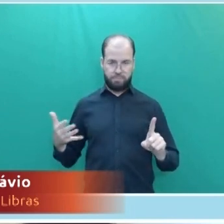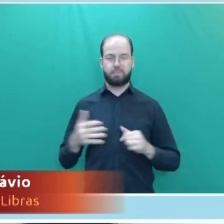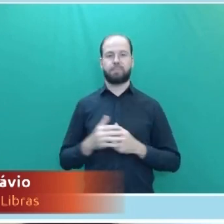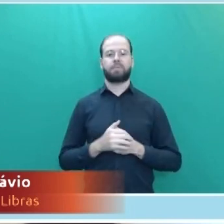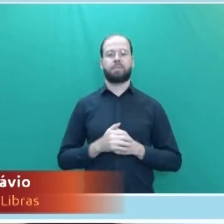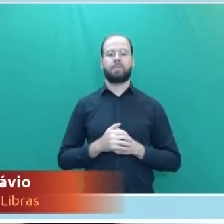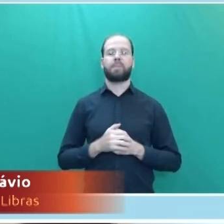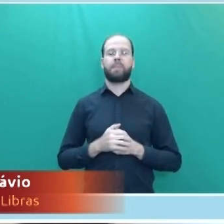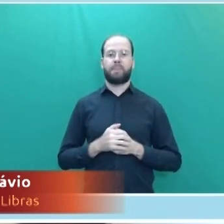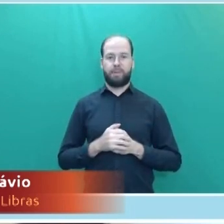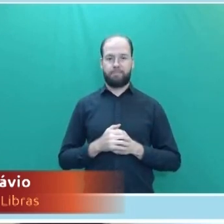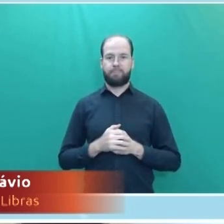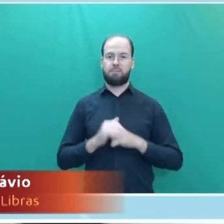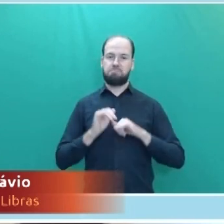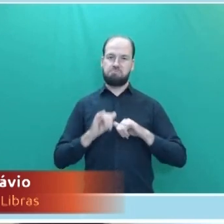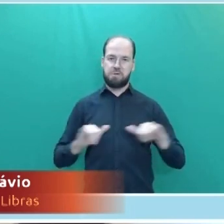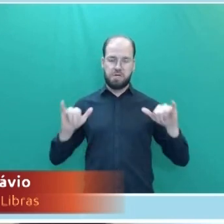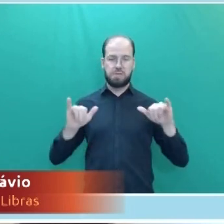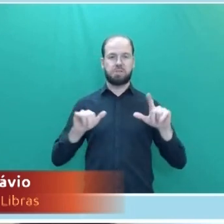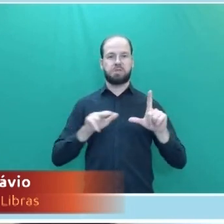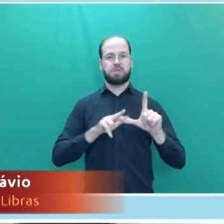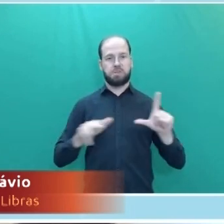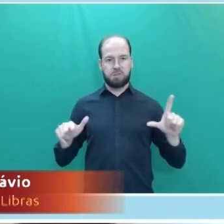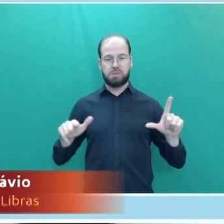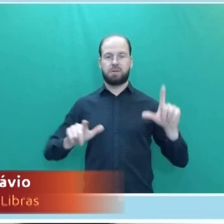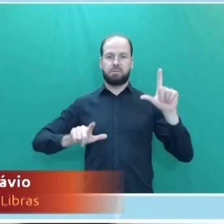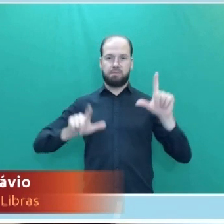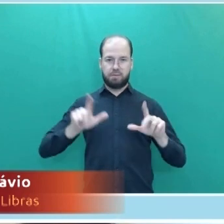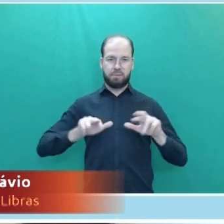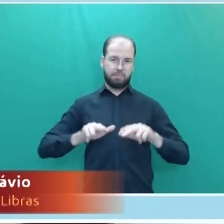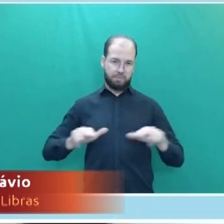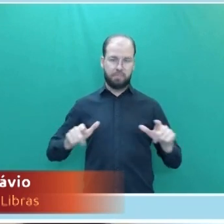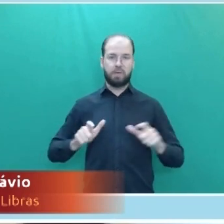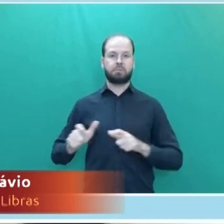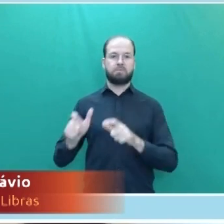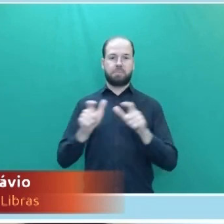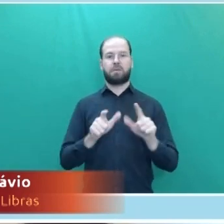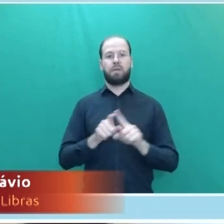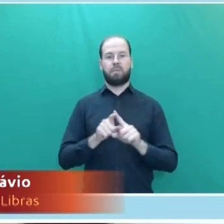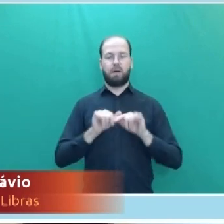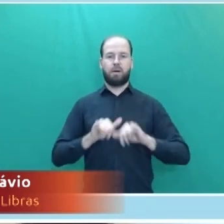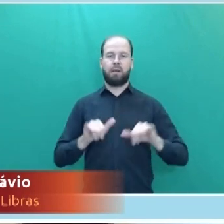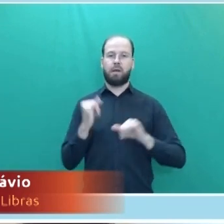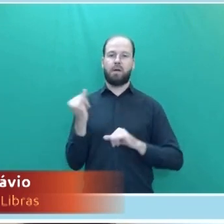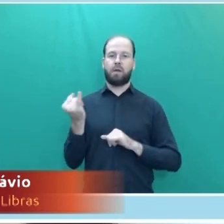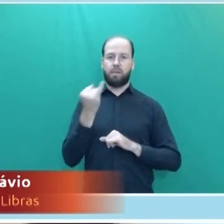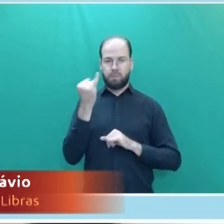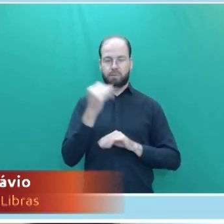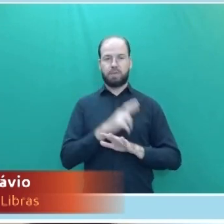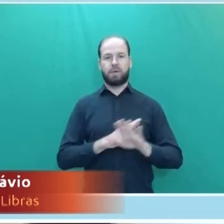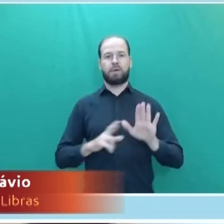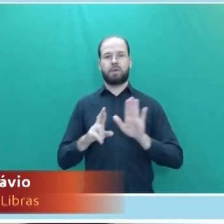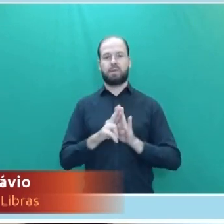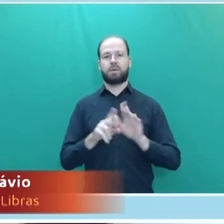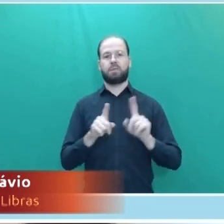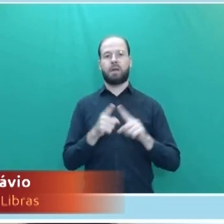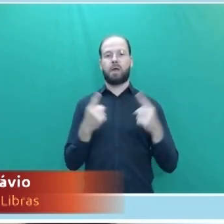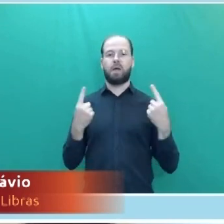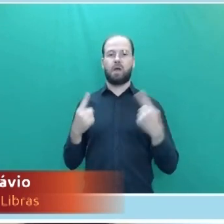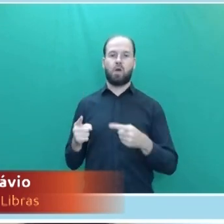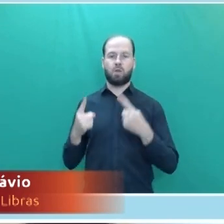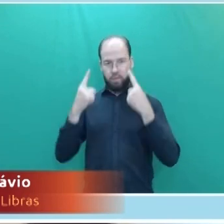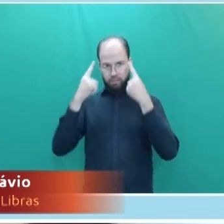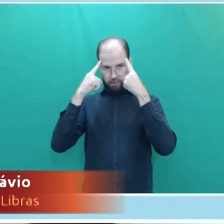LGBTQIAPN+, na mídia e em outros espaços também. A gente vai falar um pouco mais sobre a importância dessa representação no combate à violência,